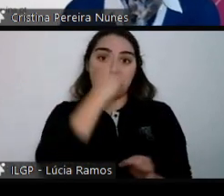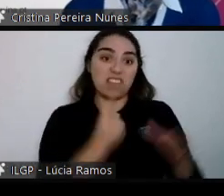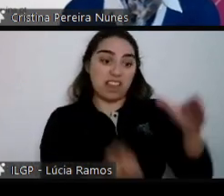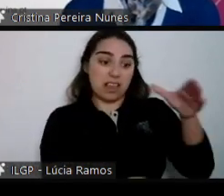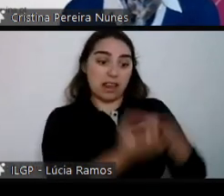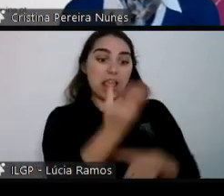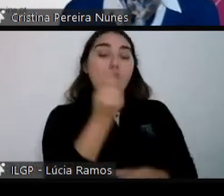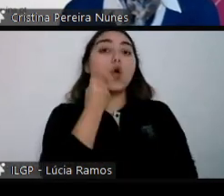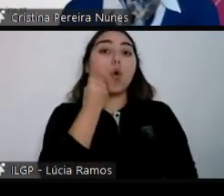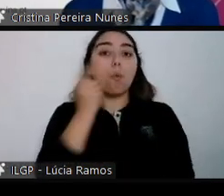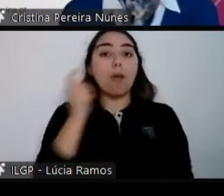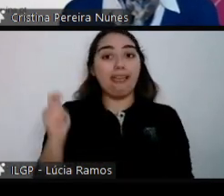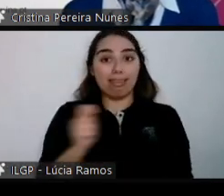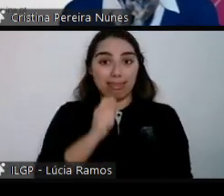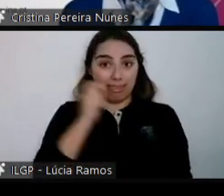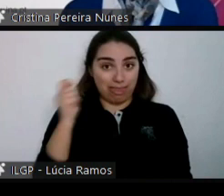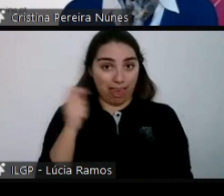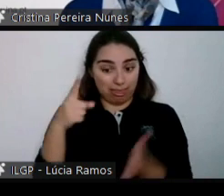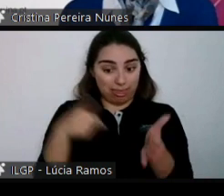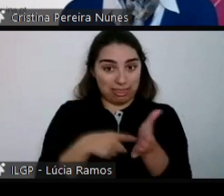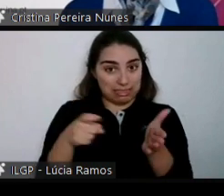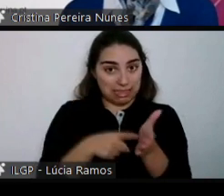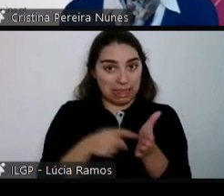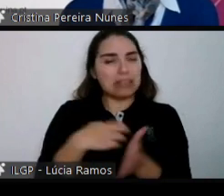essas necessidades e que sentem